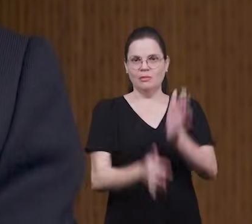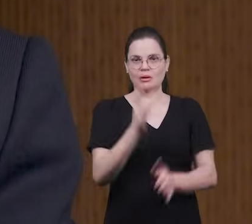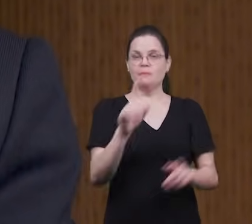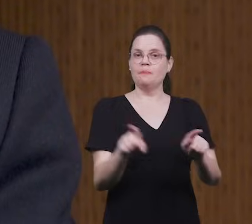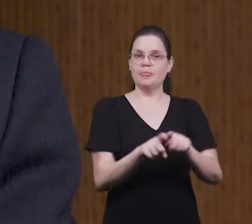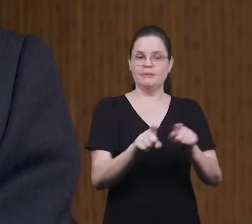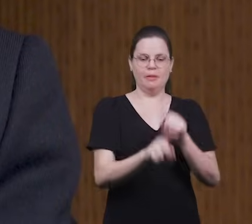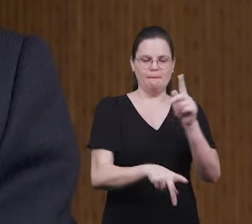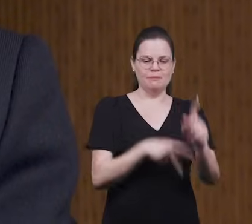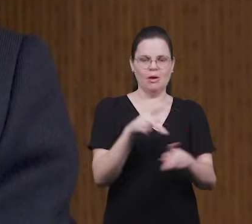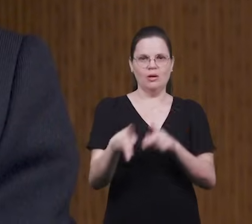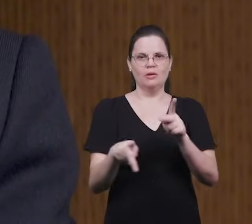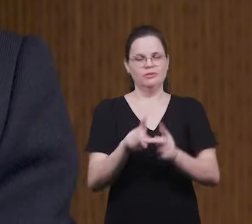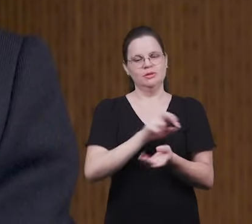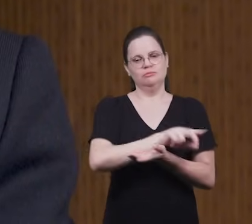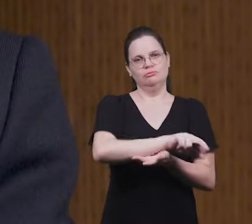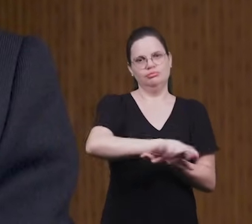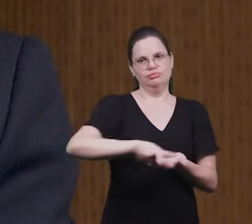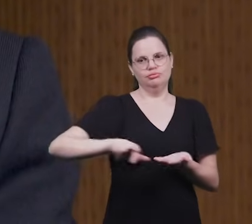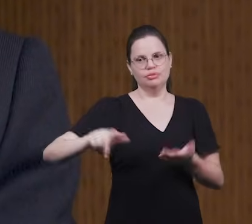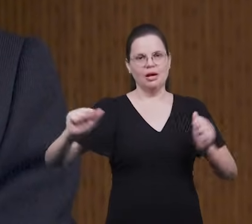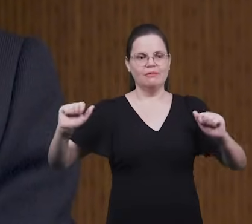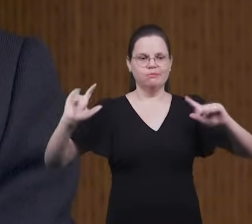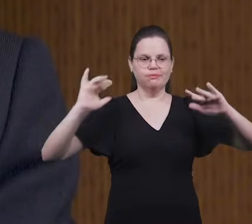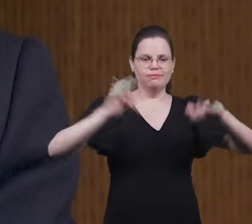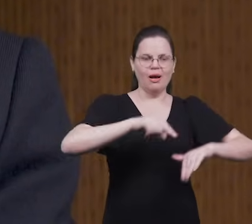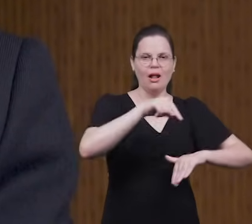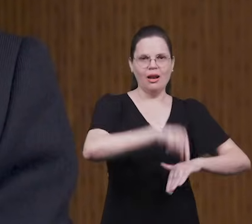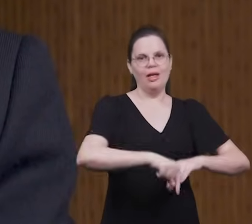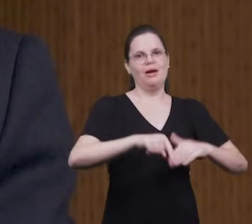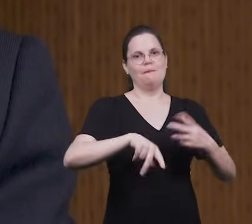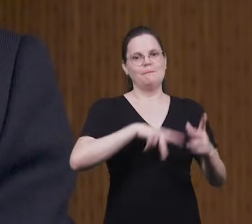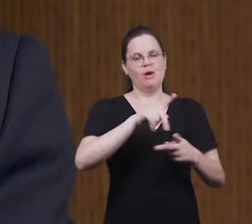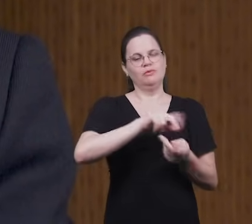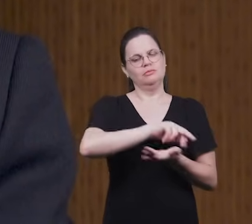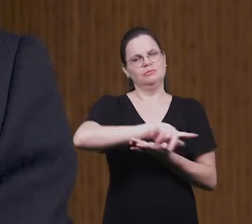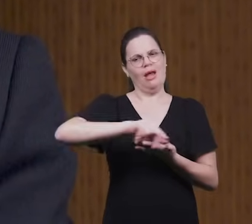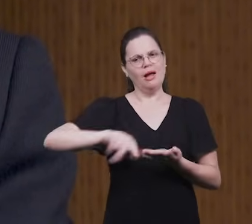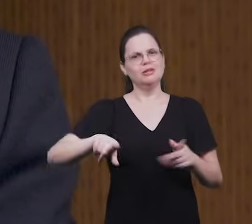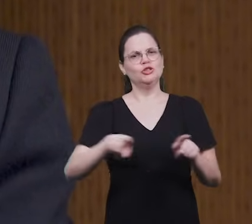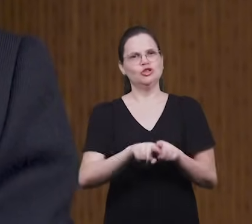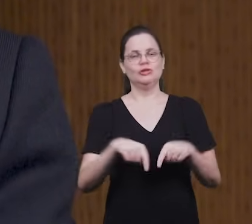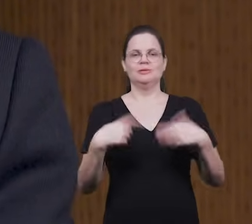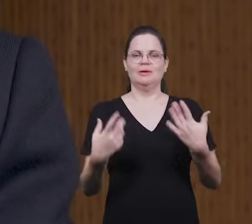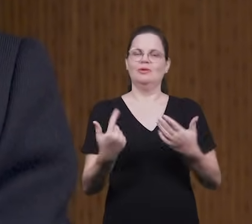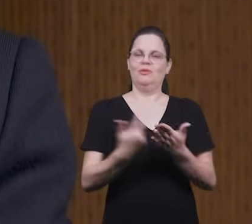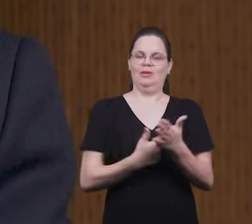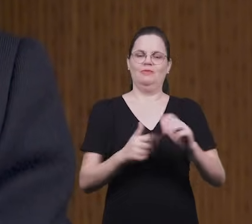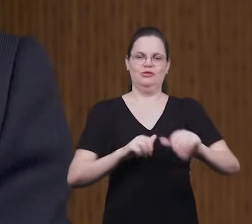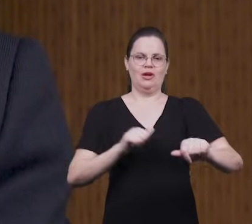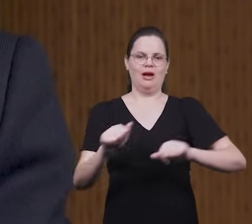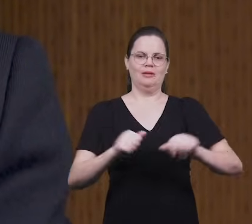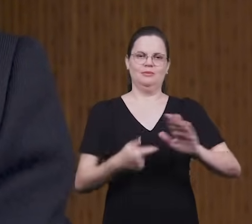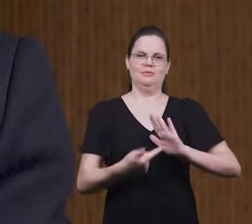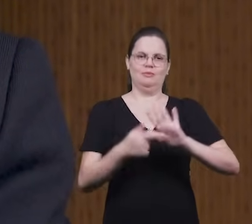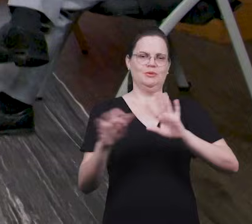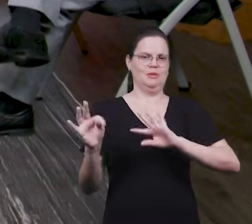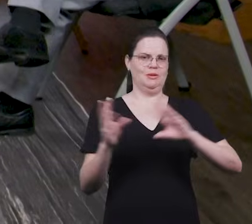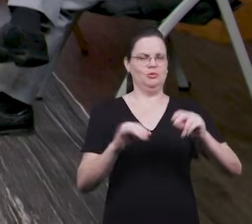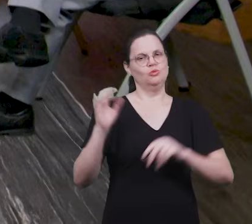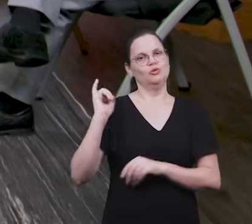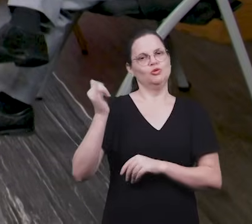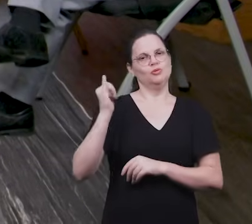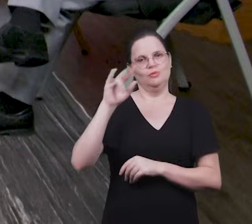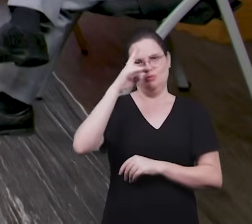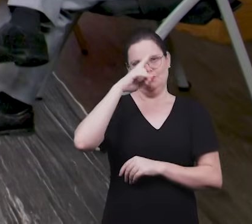que estavam ali representadas, do mundo inteiro estavam ali representadas. Então são aspectos realmente que o próprio livro de Atos dos Apóstolos conta a história.